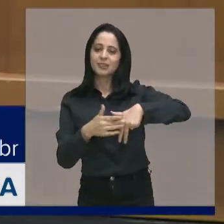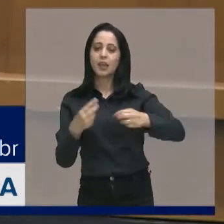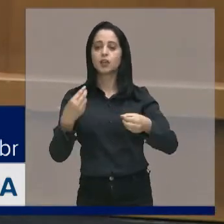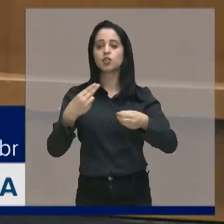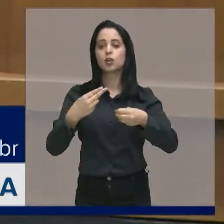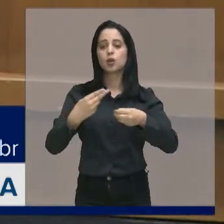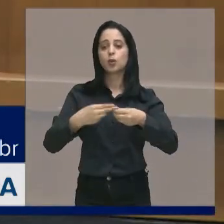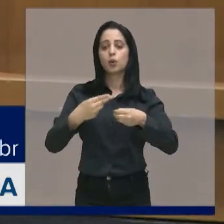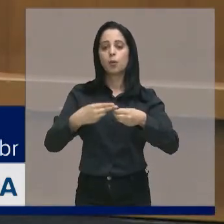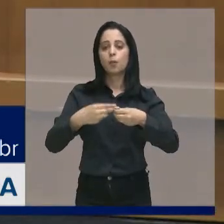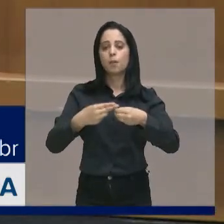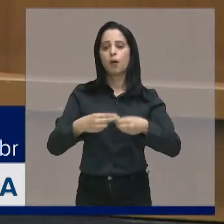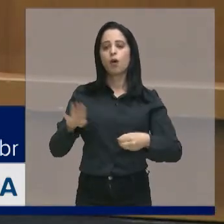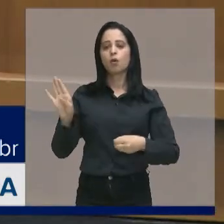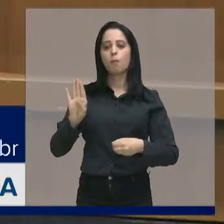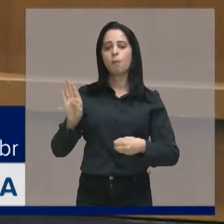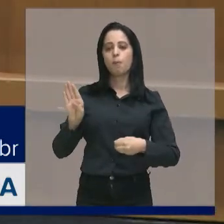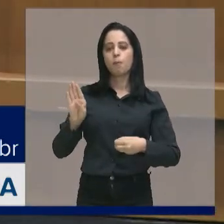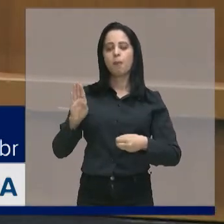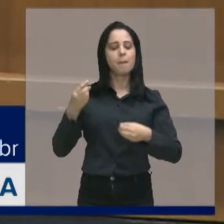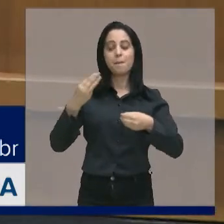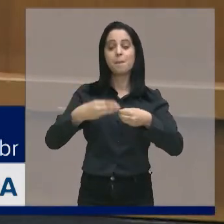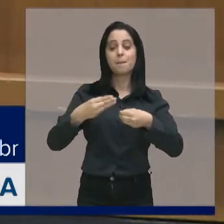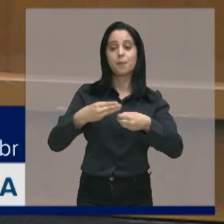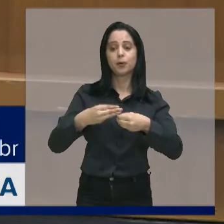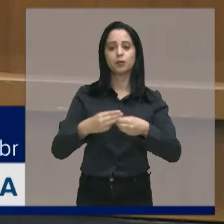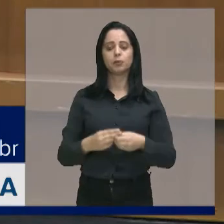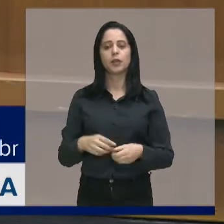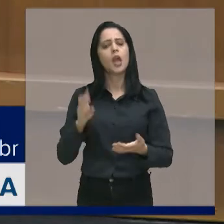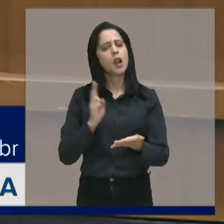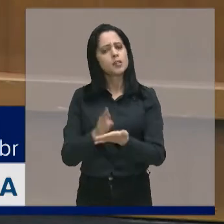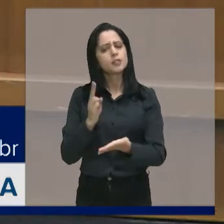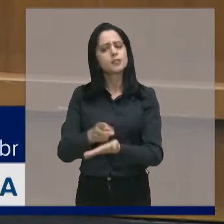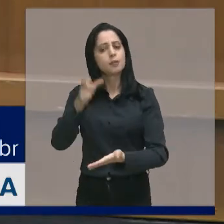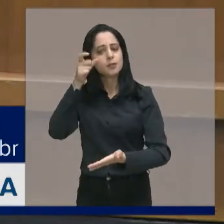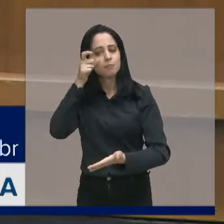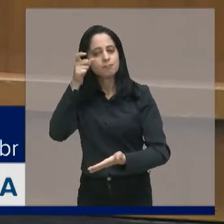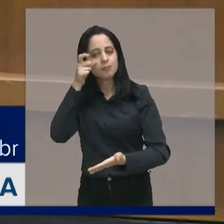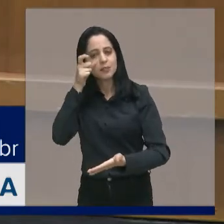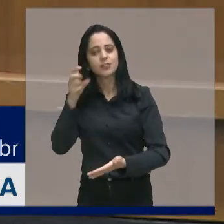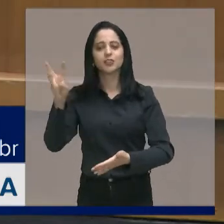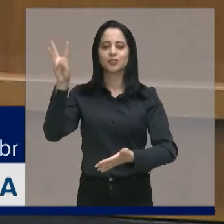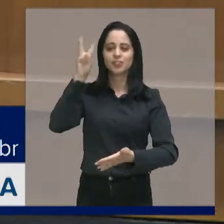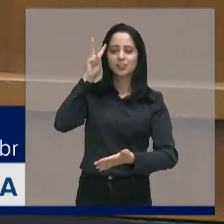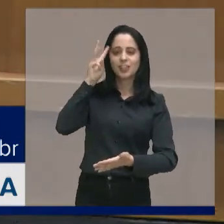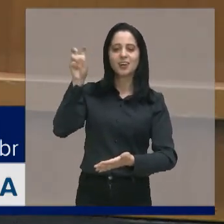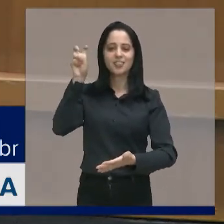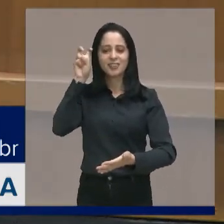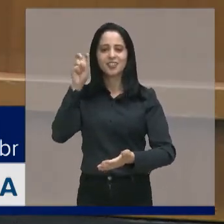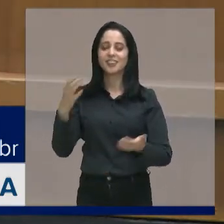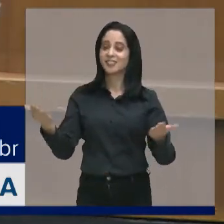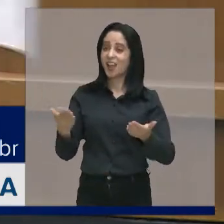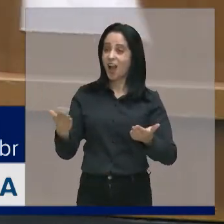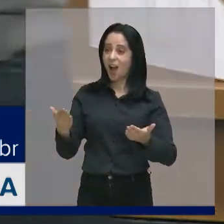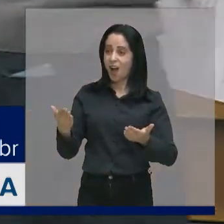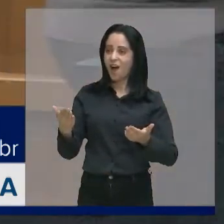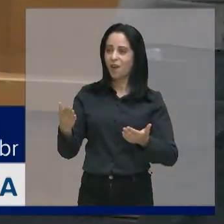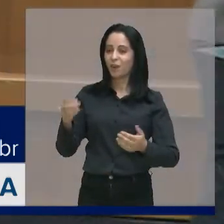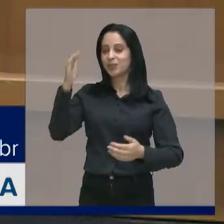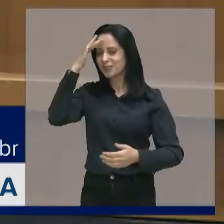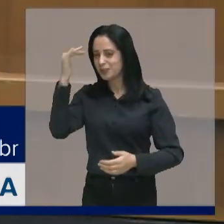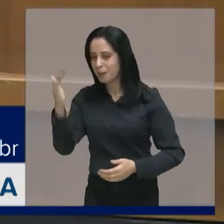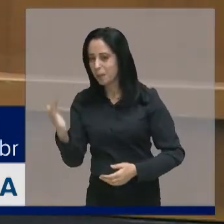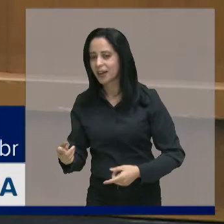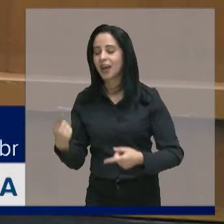e ela nos assiste todas as terças e quintas pela TV Câmara. Então, hoje eu vim aqui fazer uma homenagem para ela, que está lá em casa nos